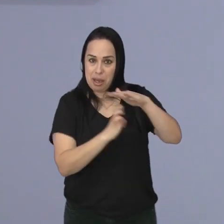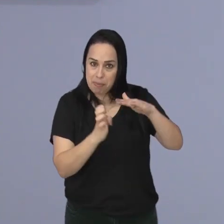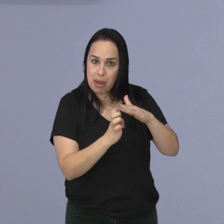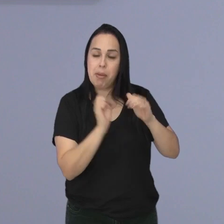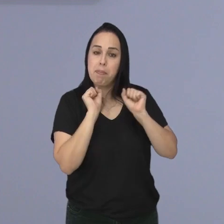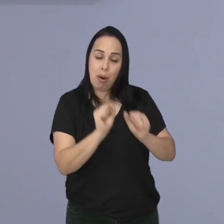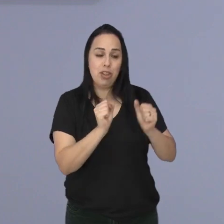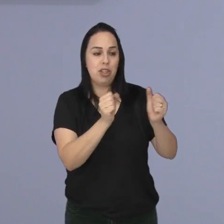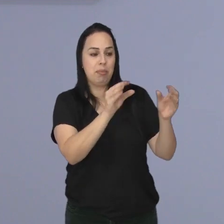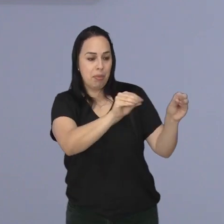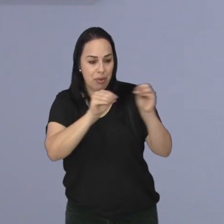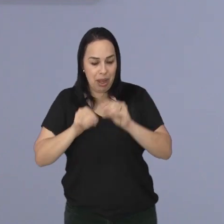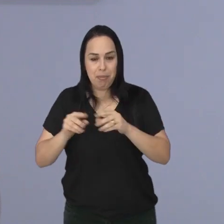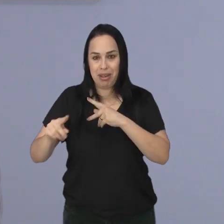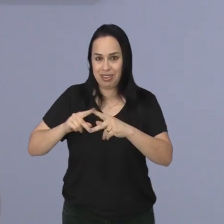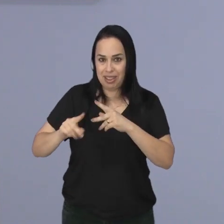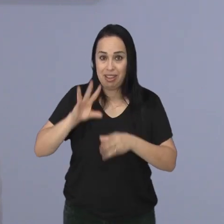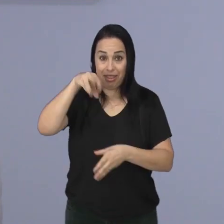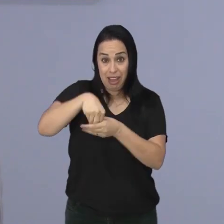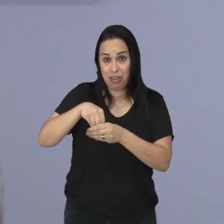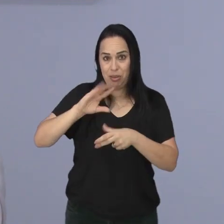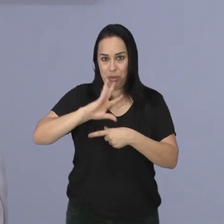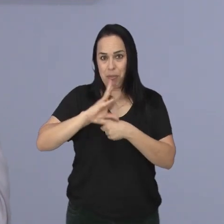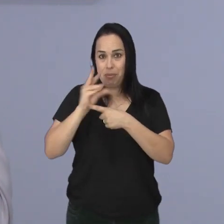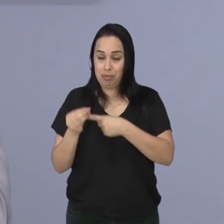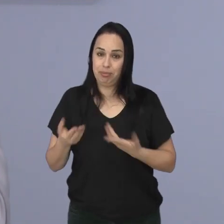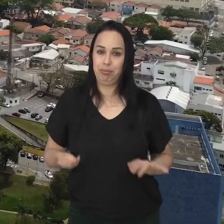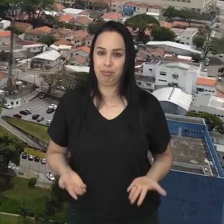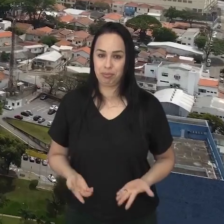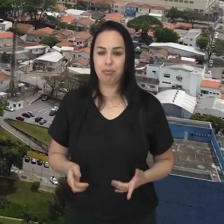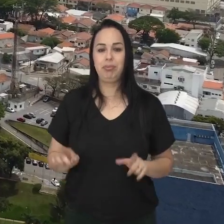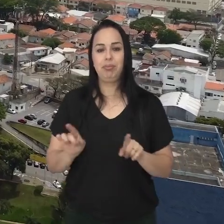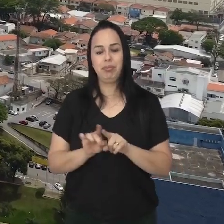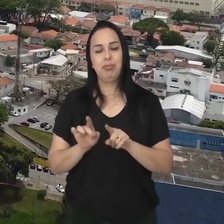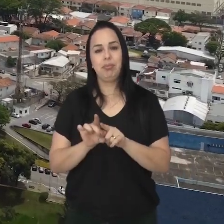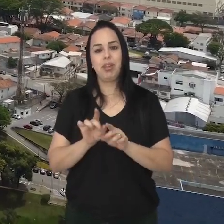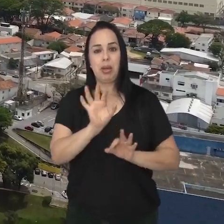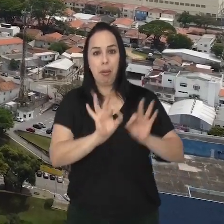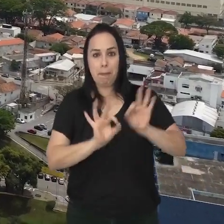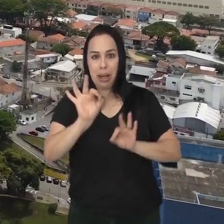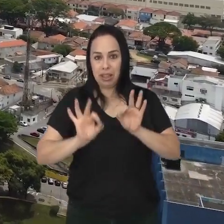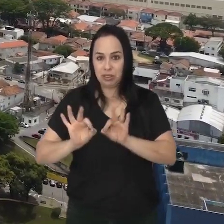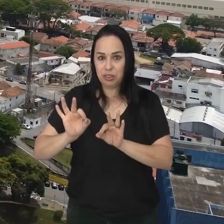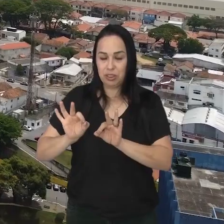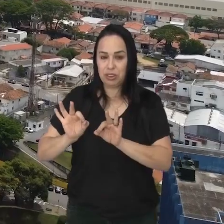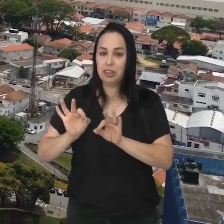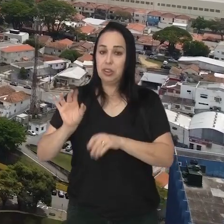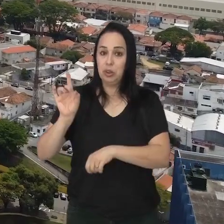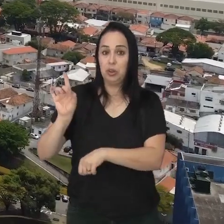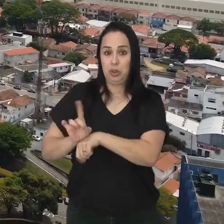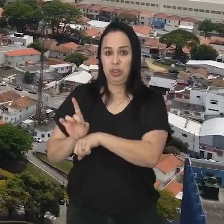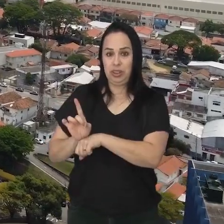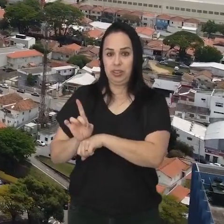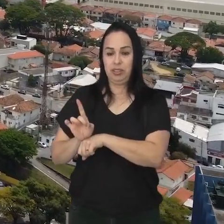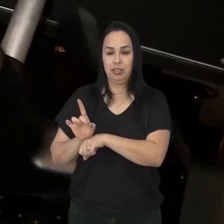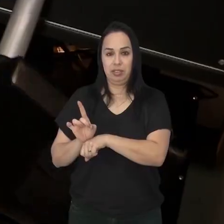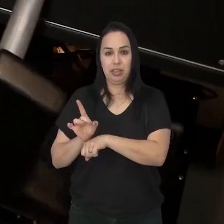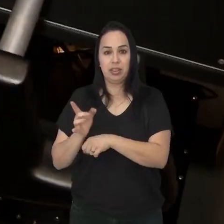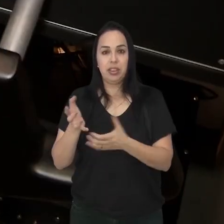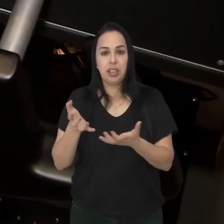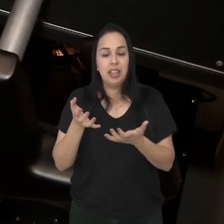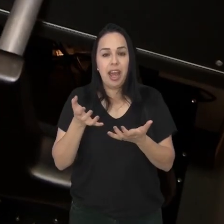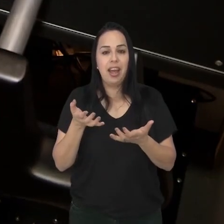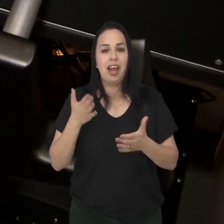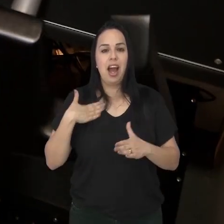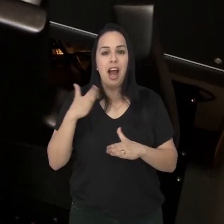incubadoras possam vir para São José dos Campos dentro do Parque Tecnológico. Inclusive, no plano diretor da cidade, prevê como um